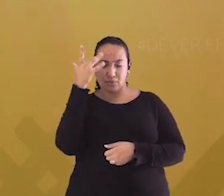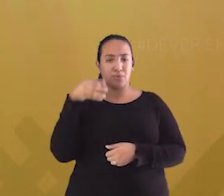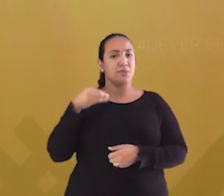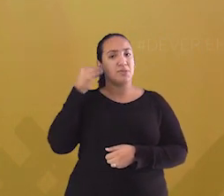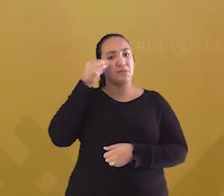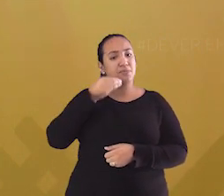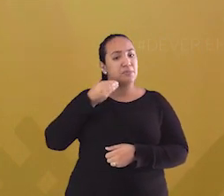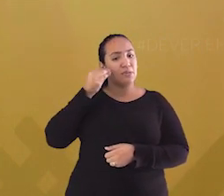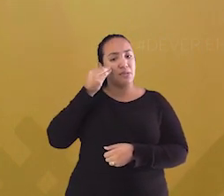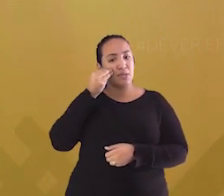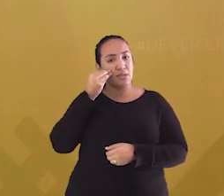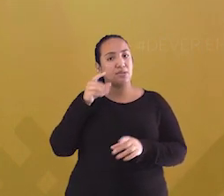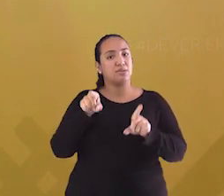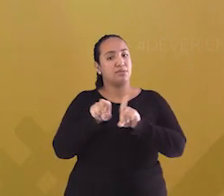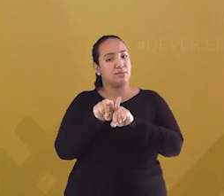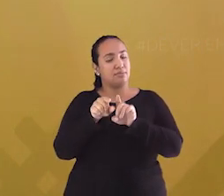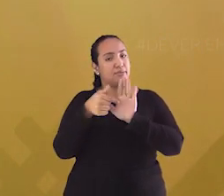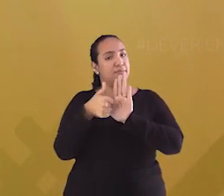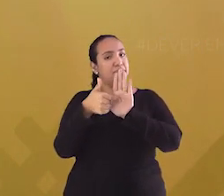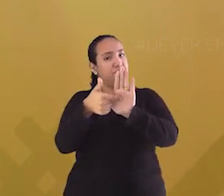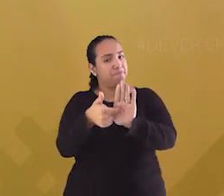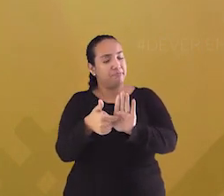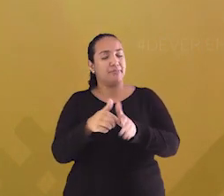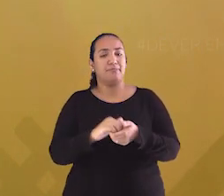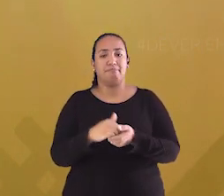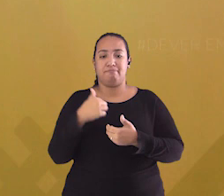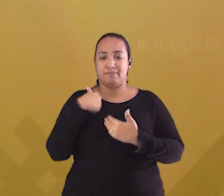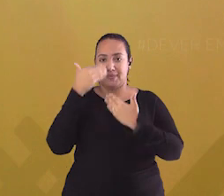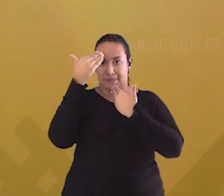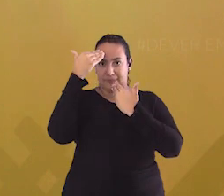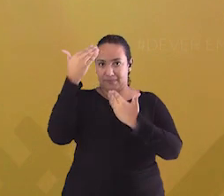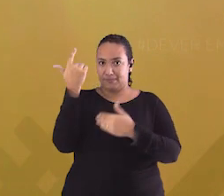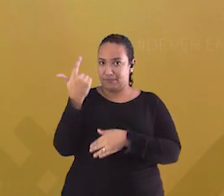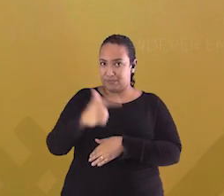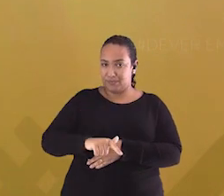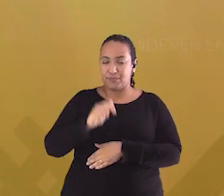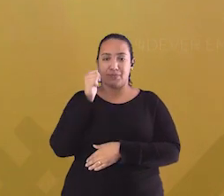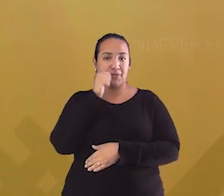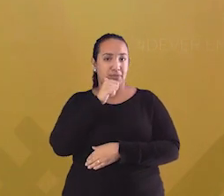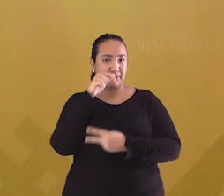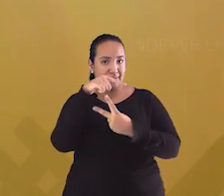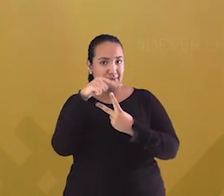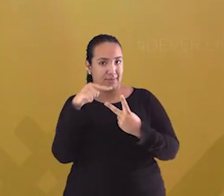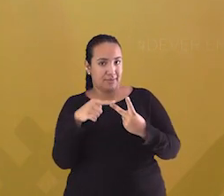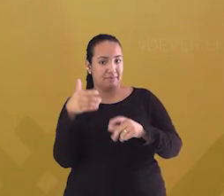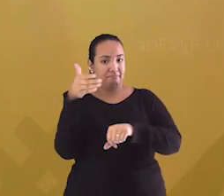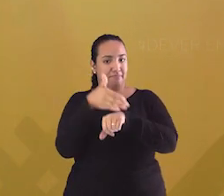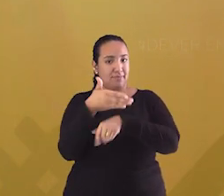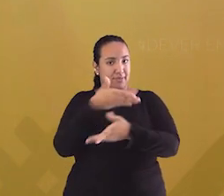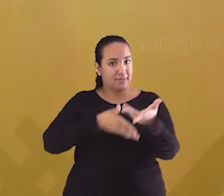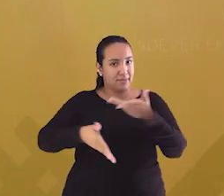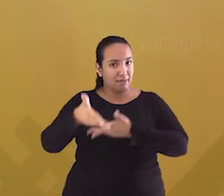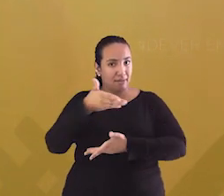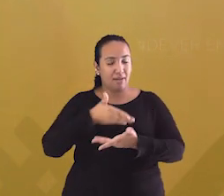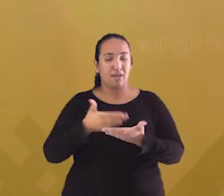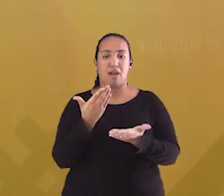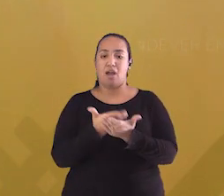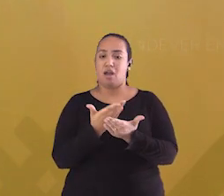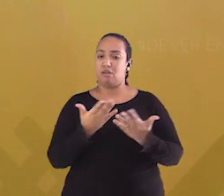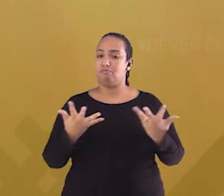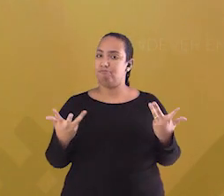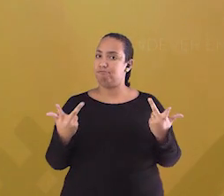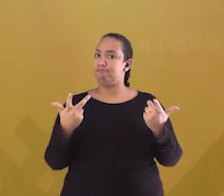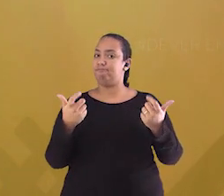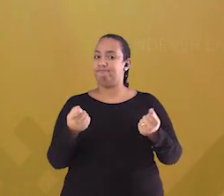essas vivências também, para trazer as suas experiências aqui conosco. Então, eu agradeço de novo a Paula e a Isabela pela participação. Foi uma aula muito rica e